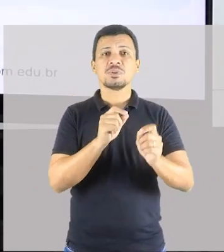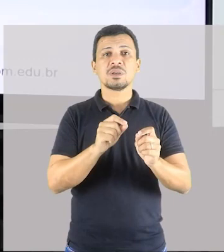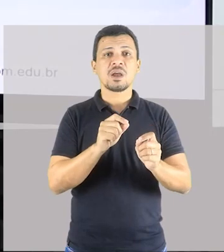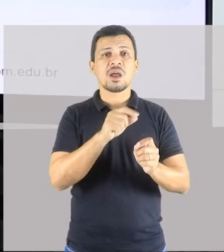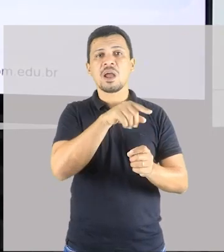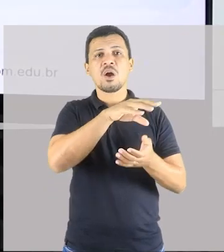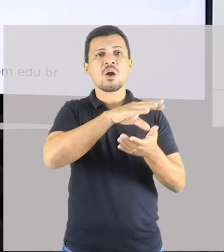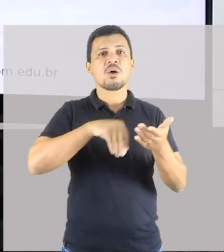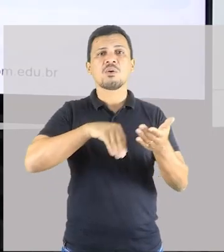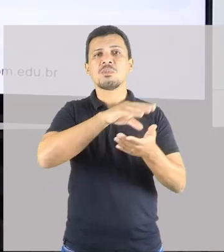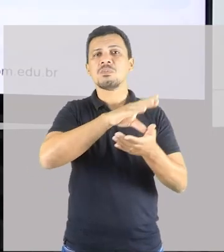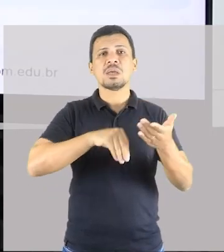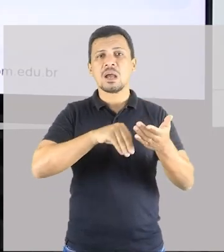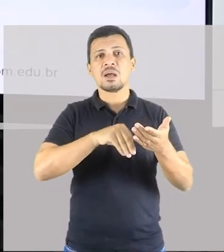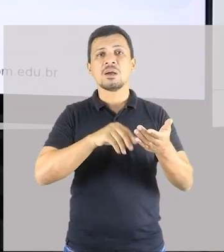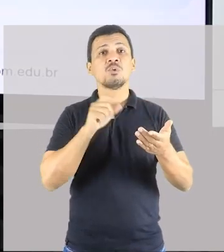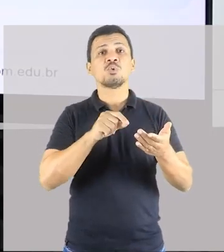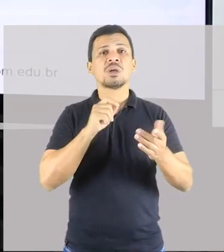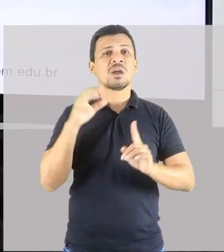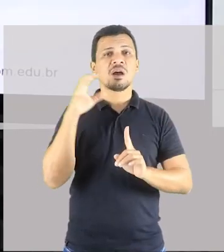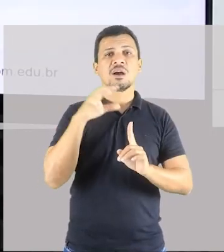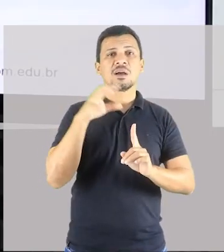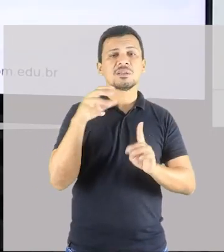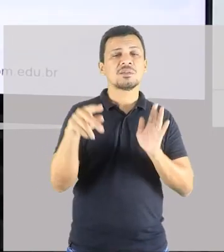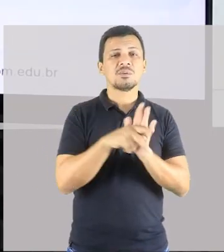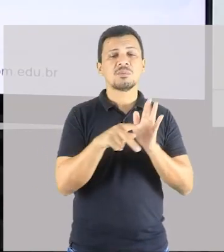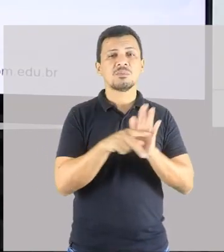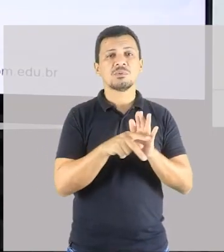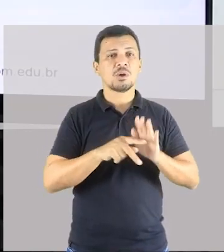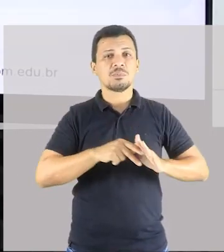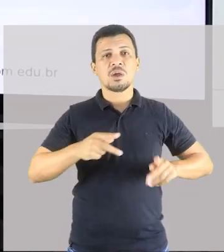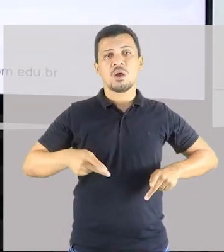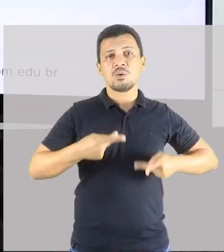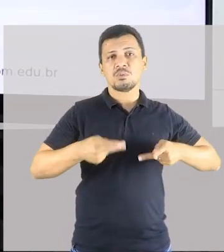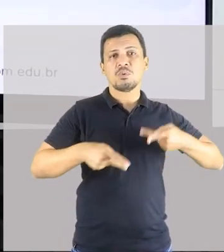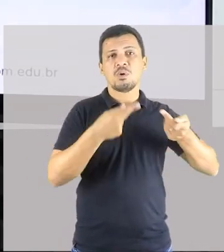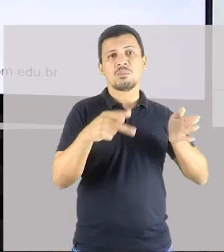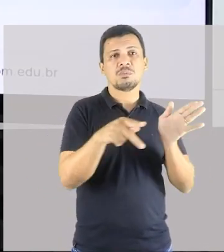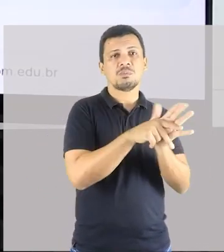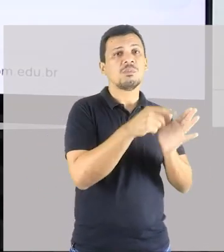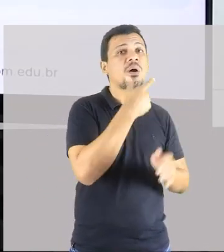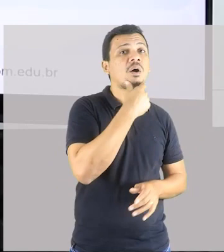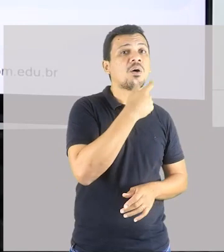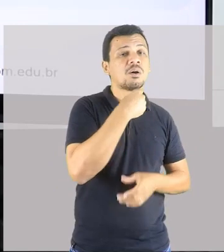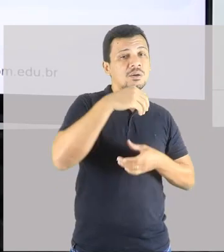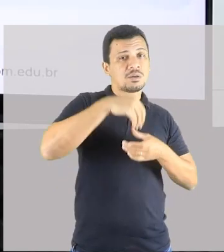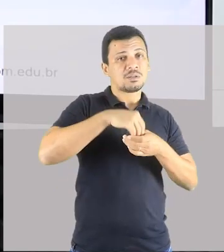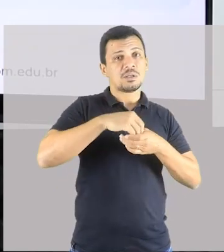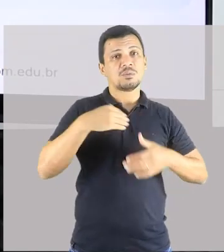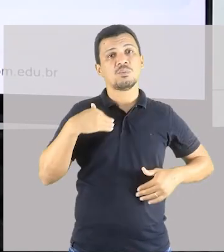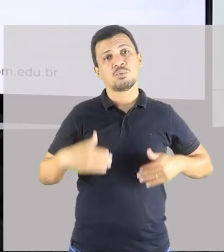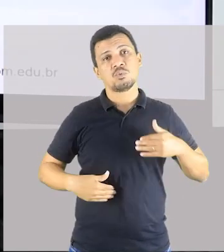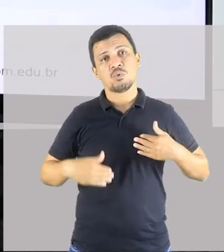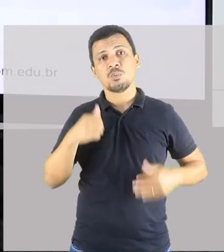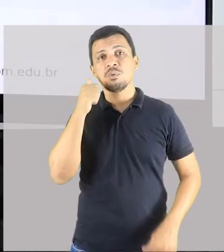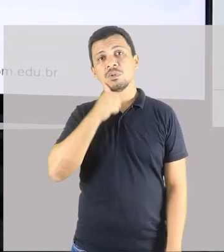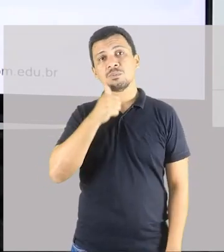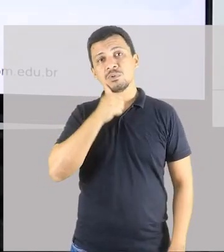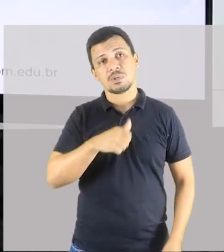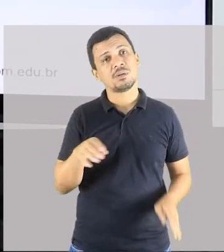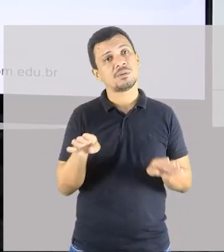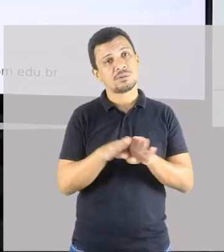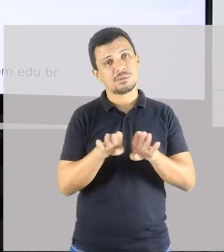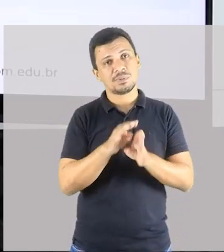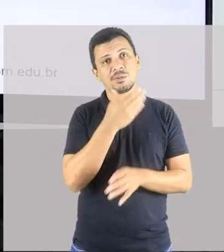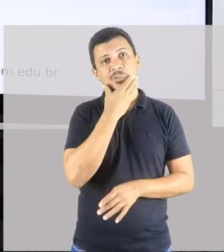imitar as ações da testosterona dentro do organismo, tanto da mulher quanto do